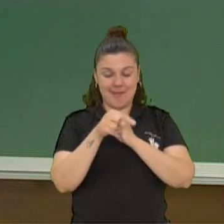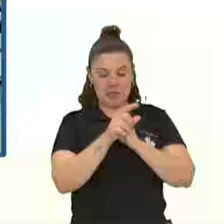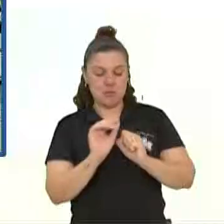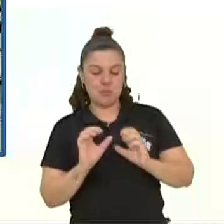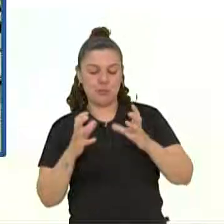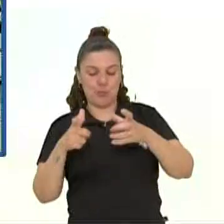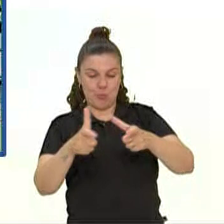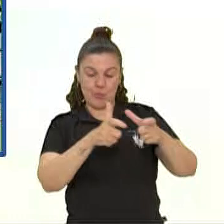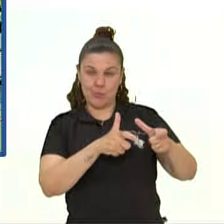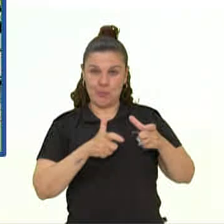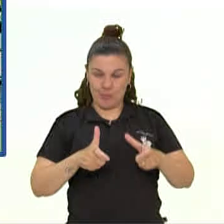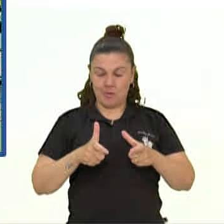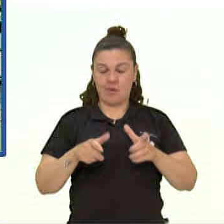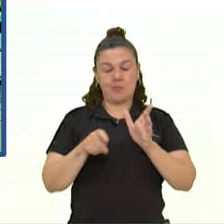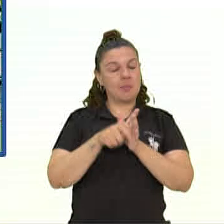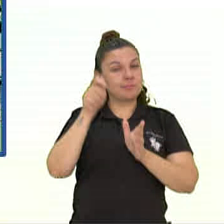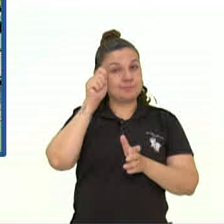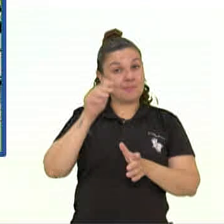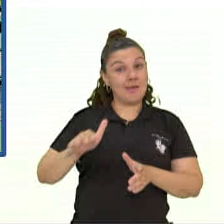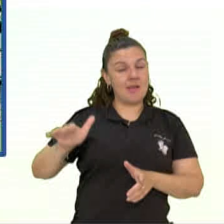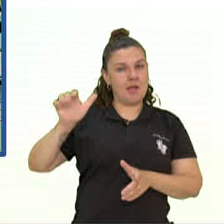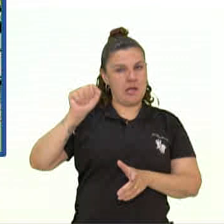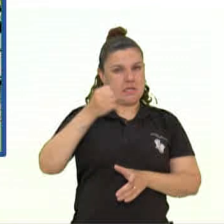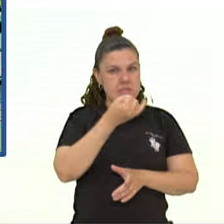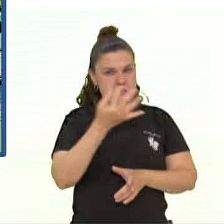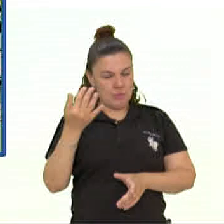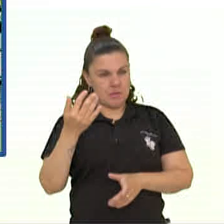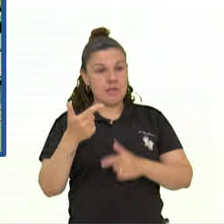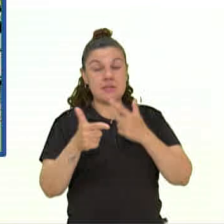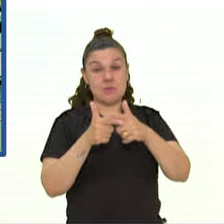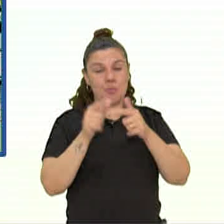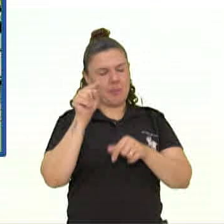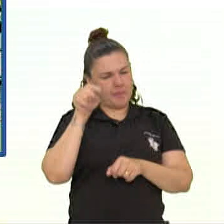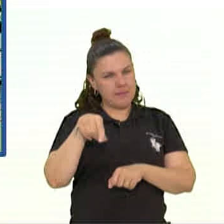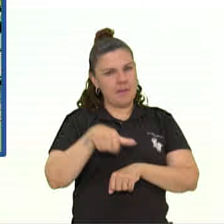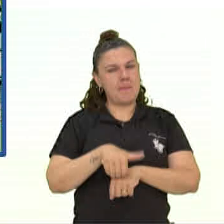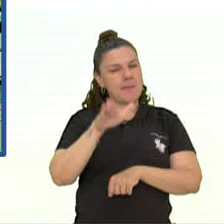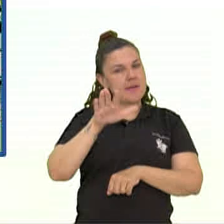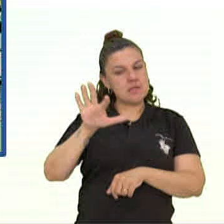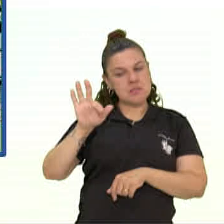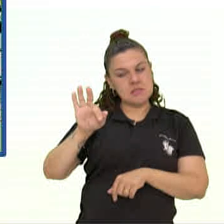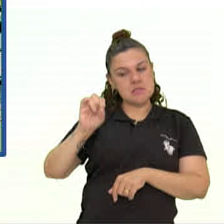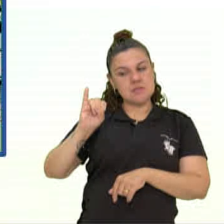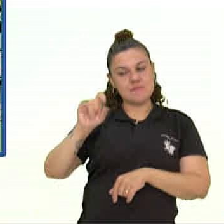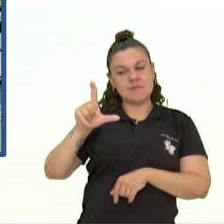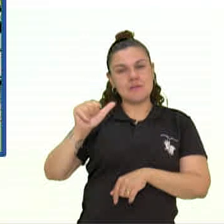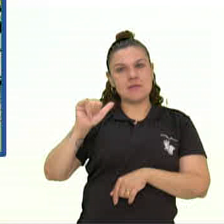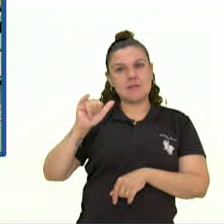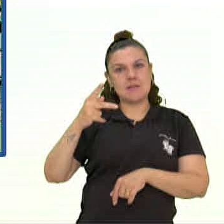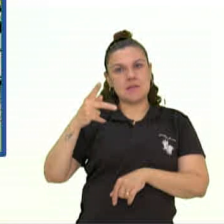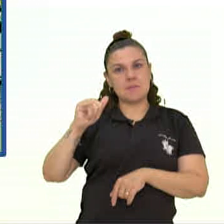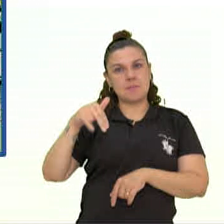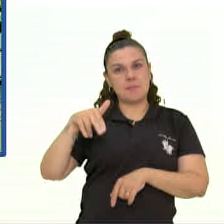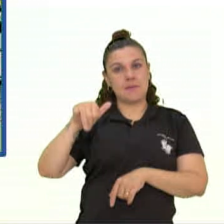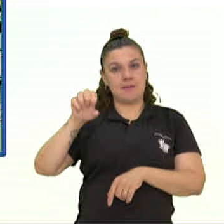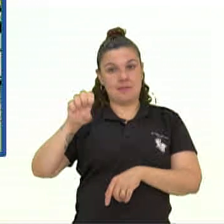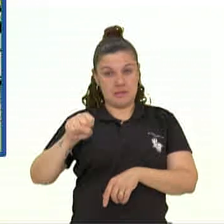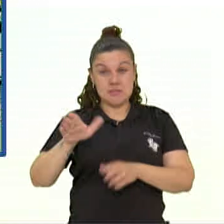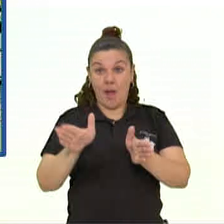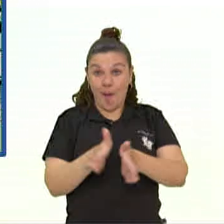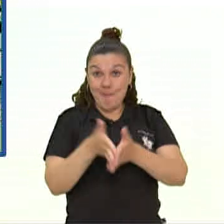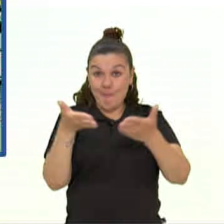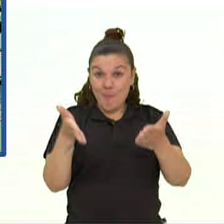Ásia. Essa informação, inclusive, é sobre as Filipinas, que já apareceu na lista anterior. A